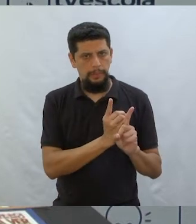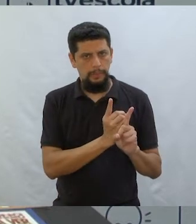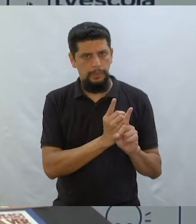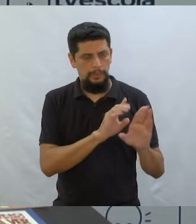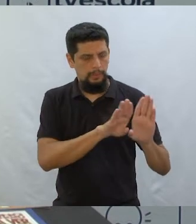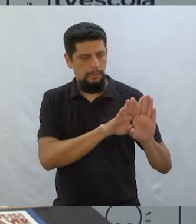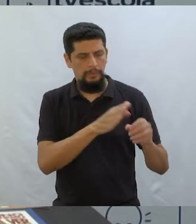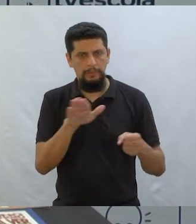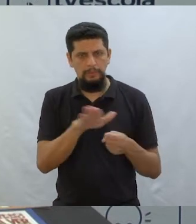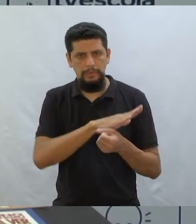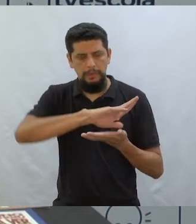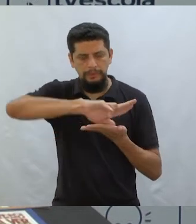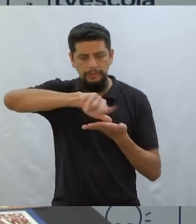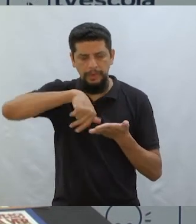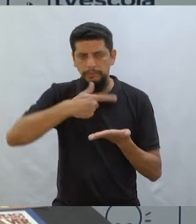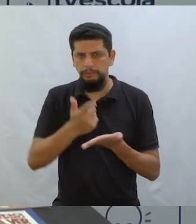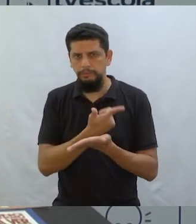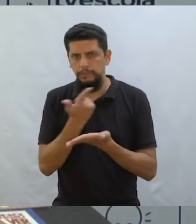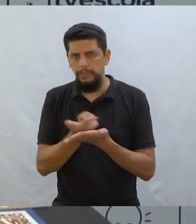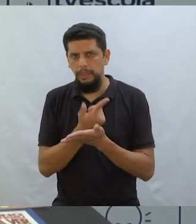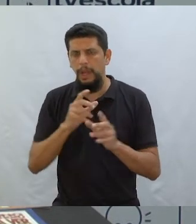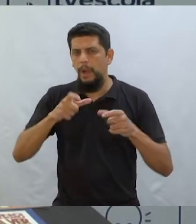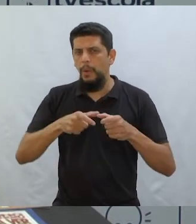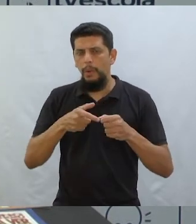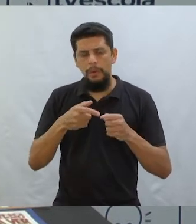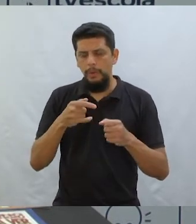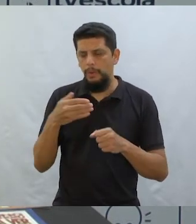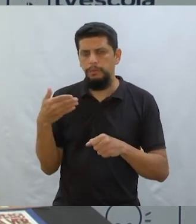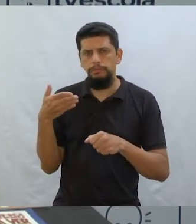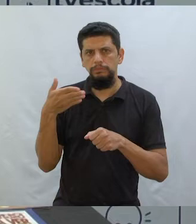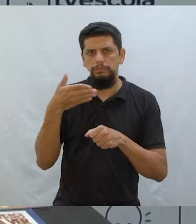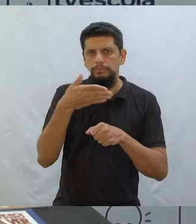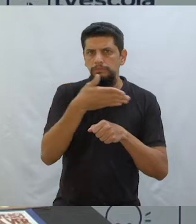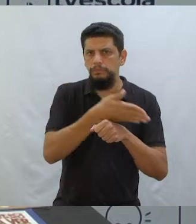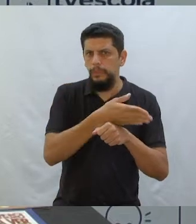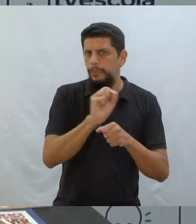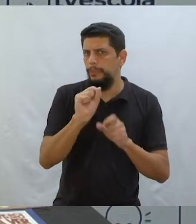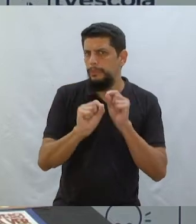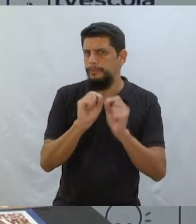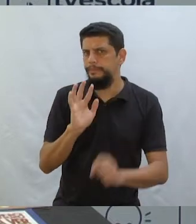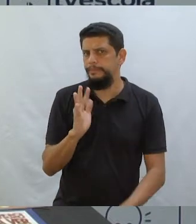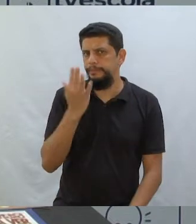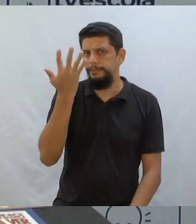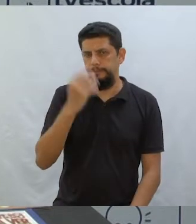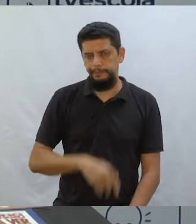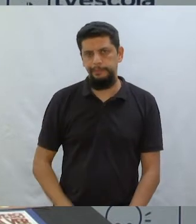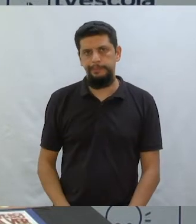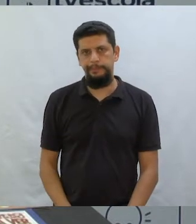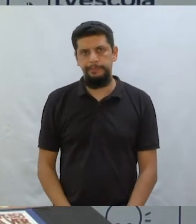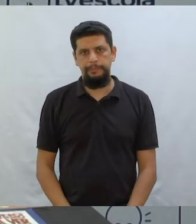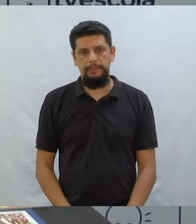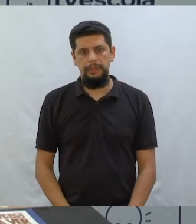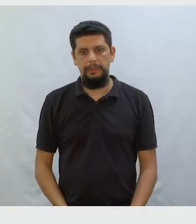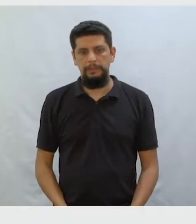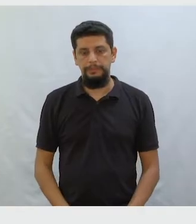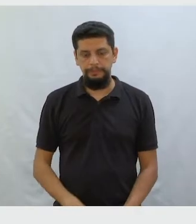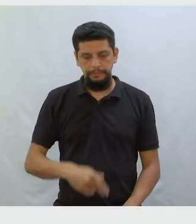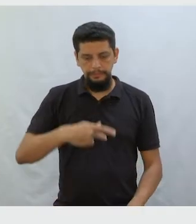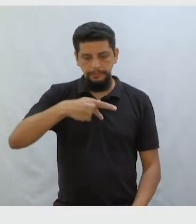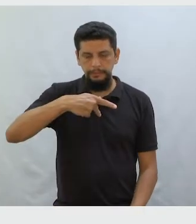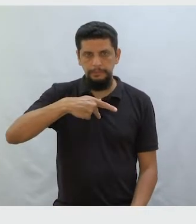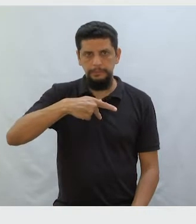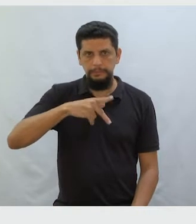de livros onde será que Pedrinho foi parar o que será que aconteceu vamos continuar para